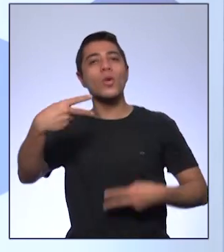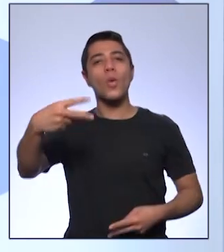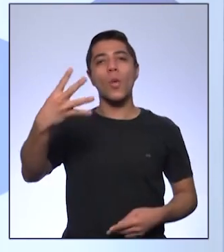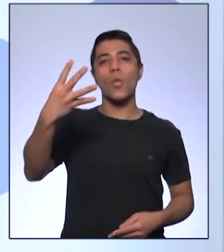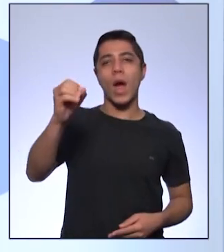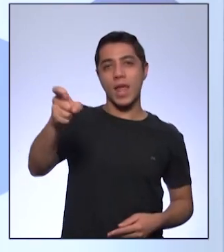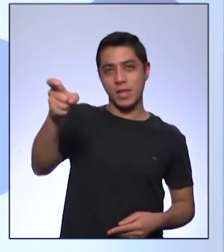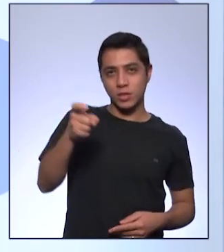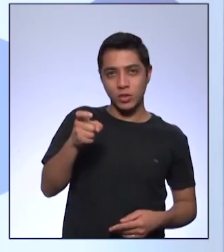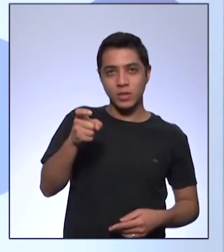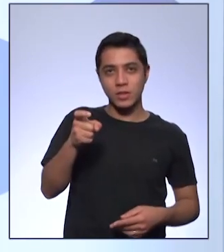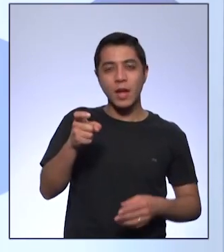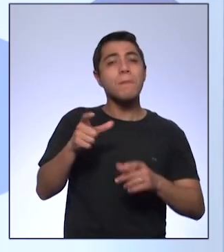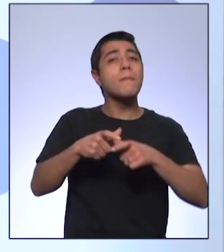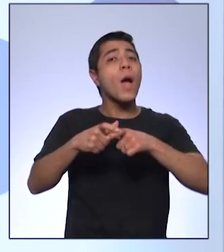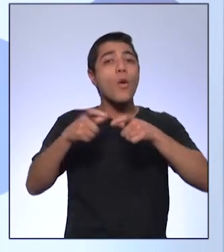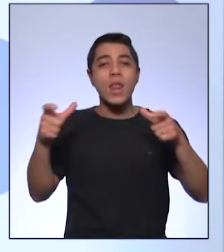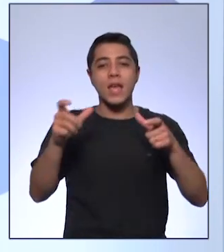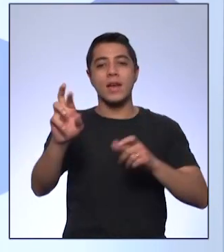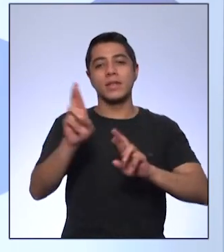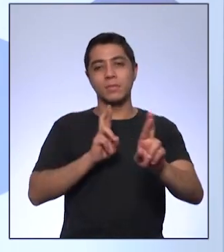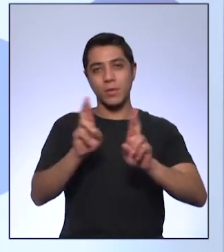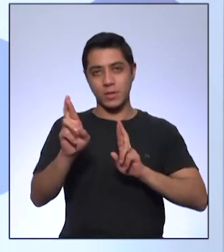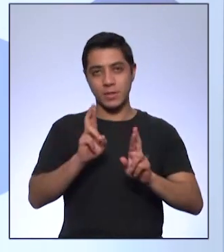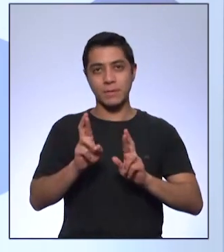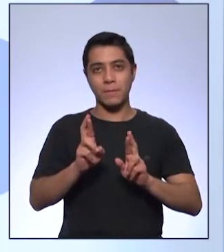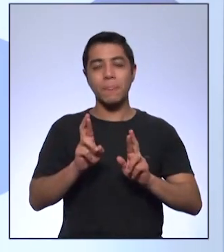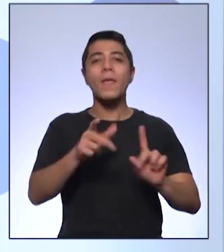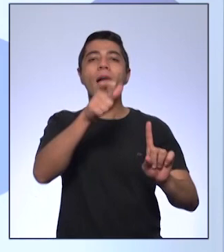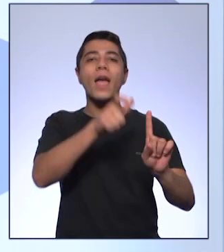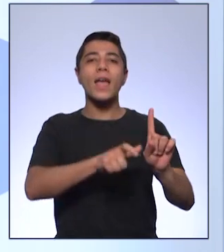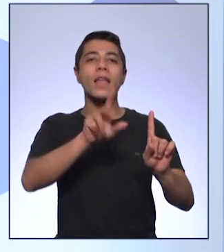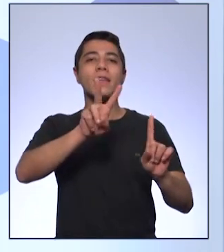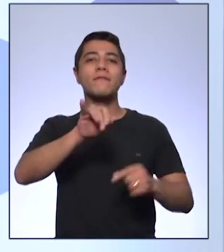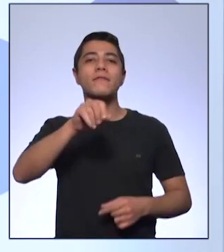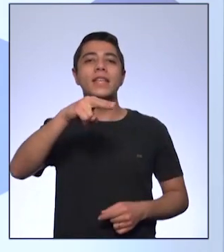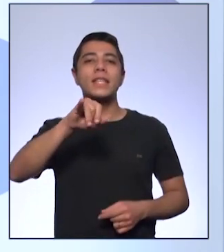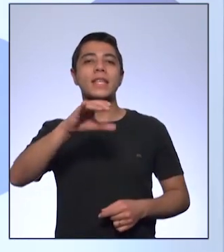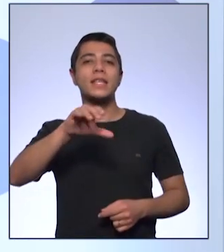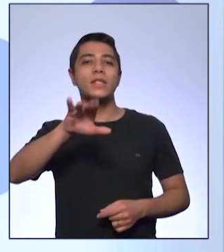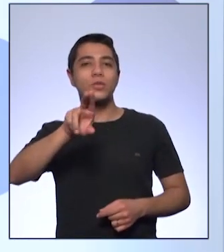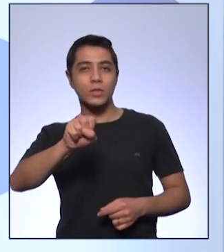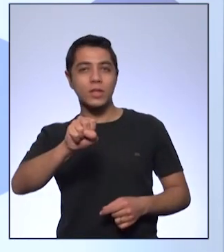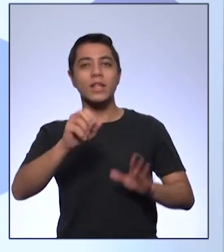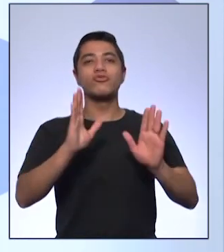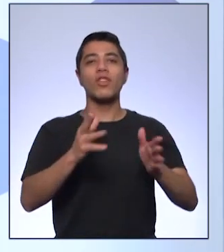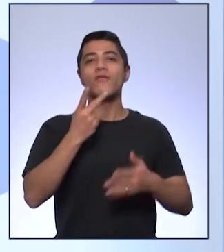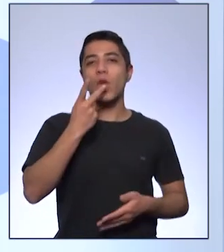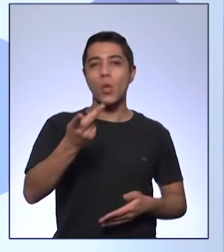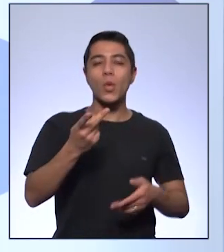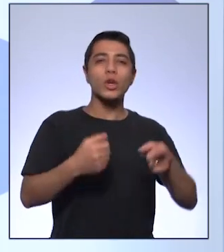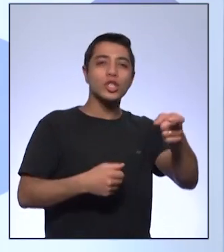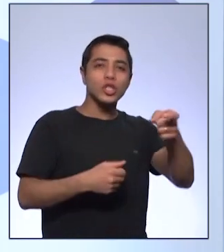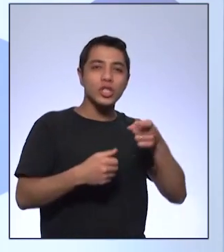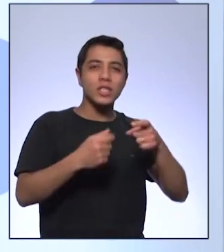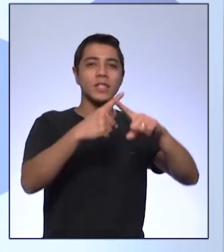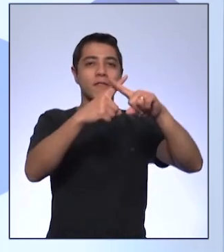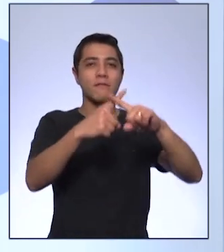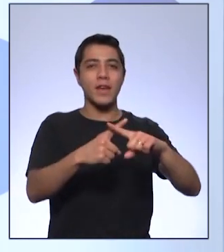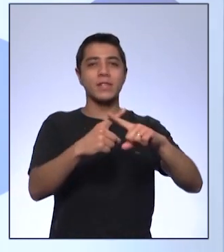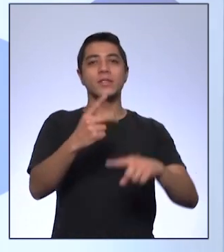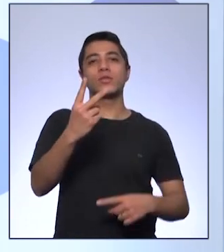Então, eu tenho aqui, o Vinícius colocou, como eu te falei, x vezes 240